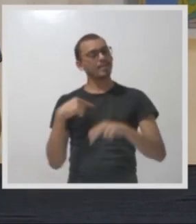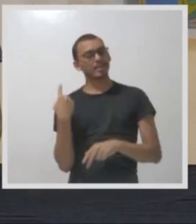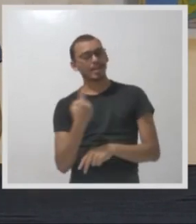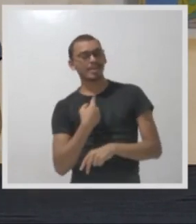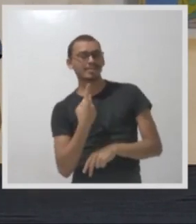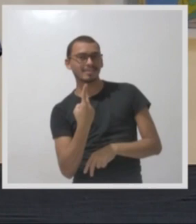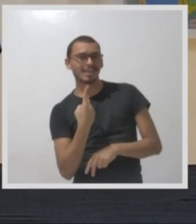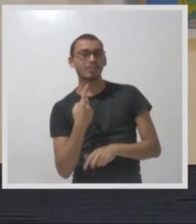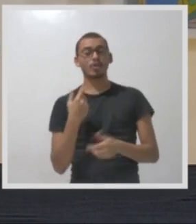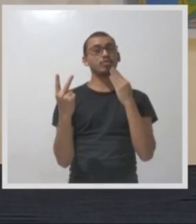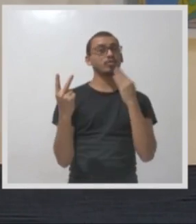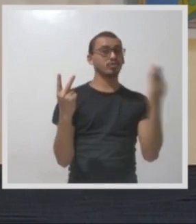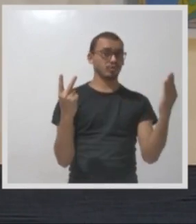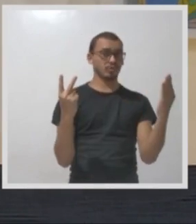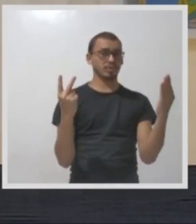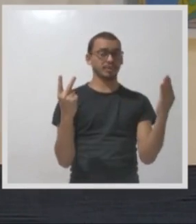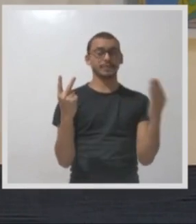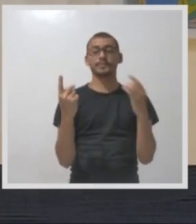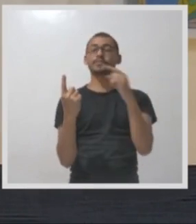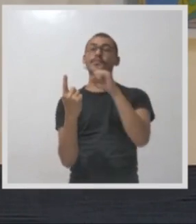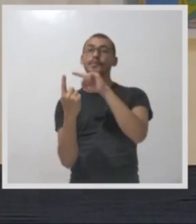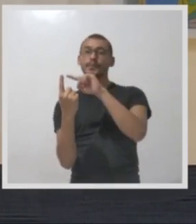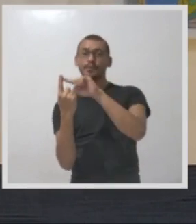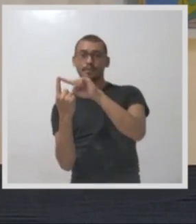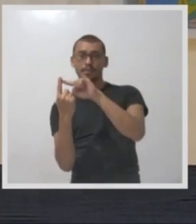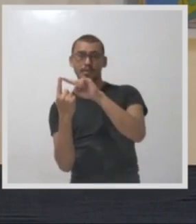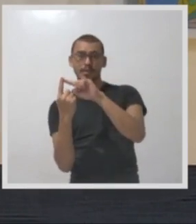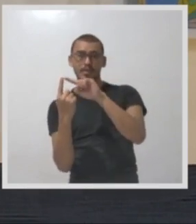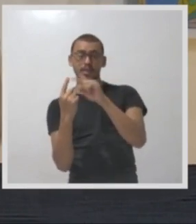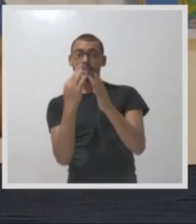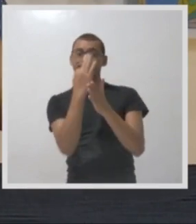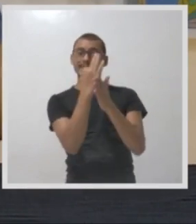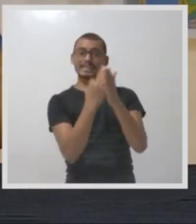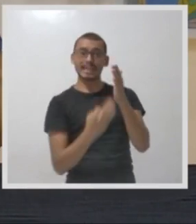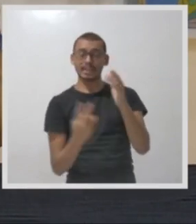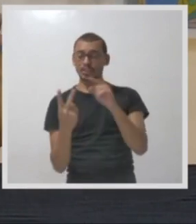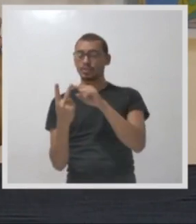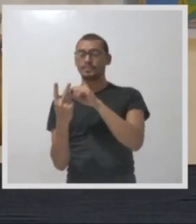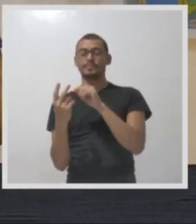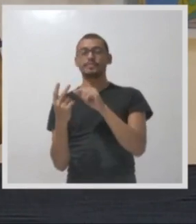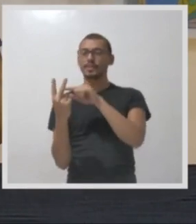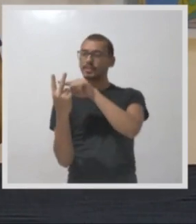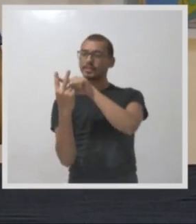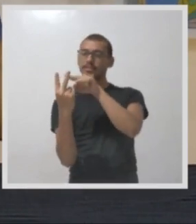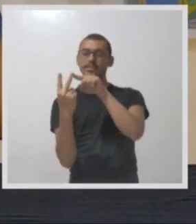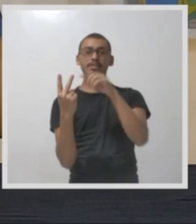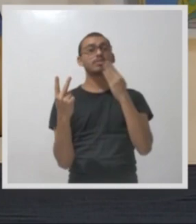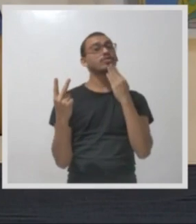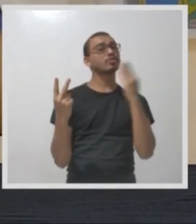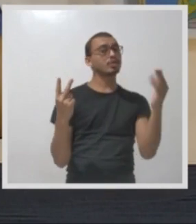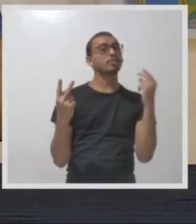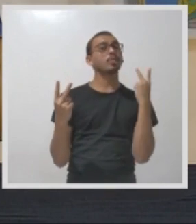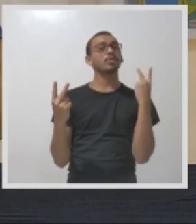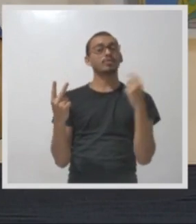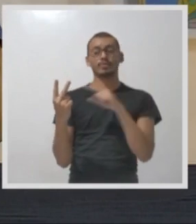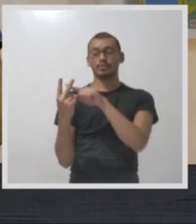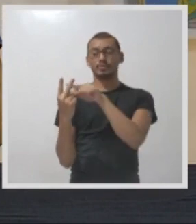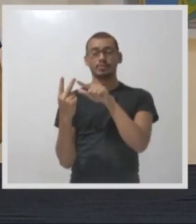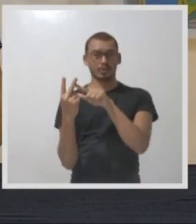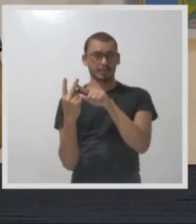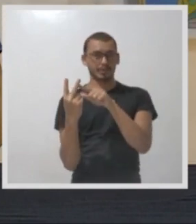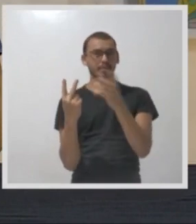tudo isso. Tudo bem? Eu trouxe para vocês um mesmo texto em duas versões diferentes, que eu quero que vocês